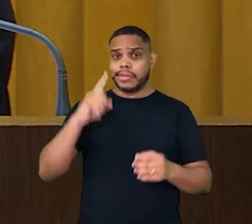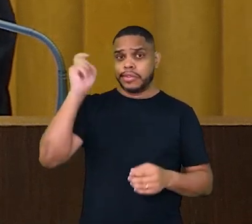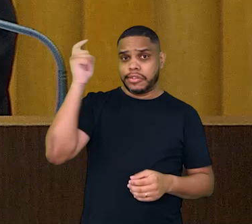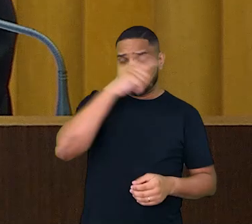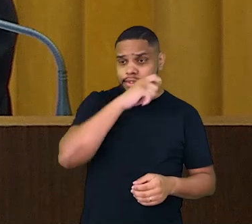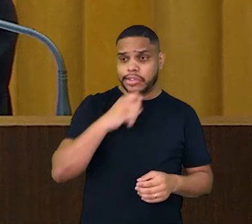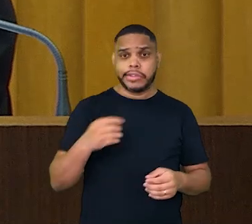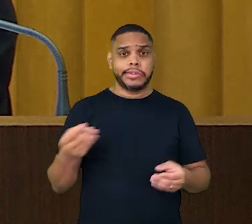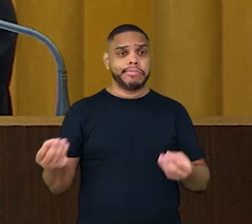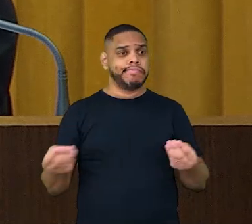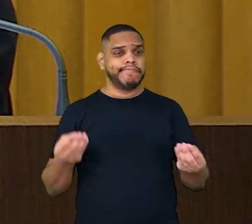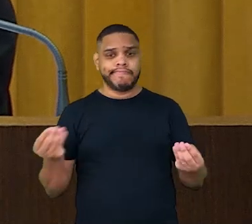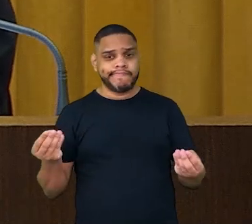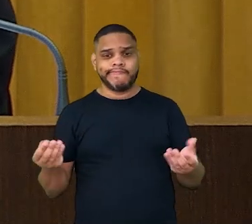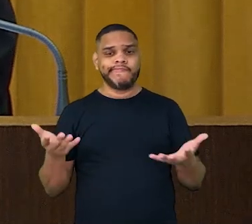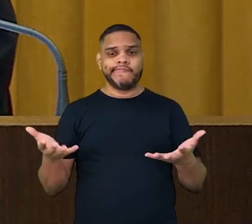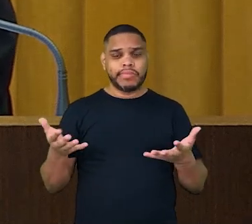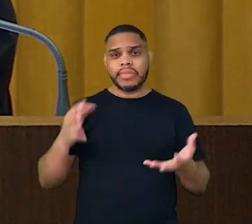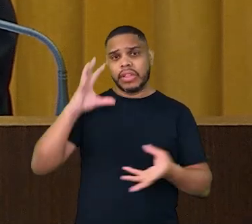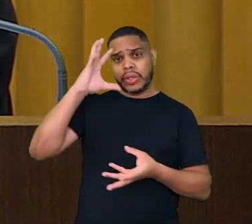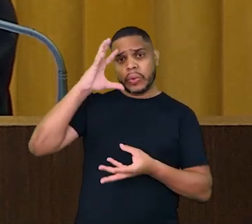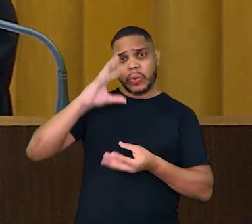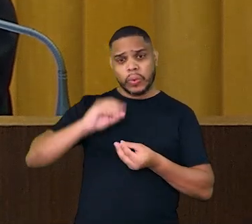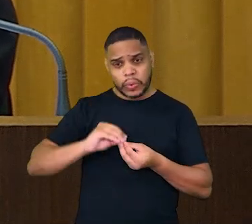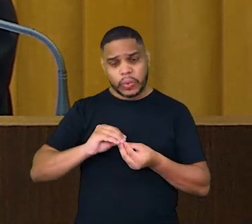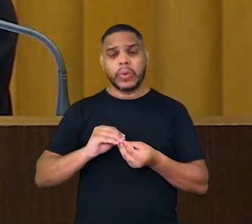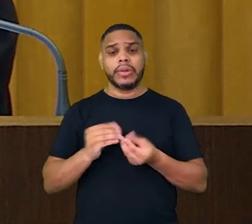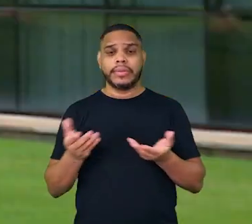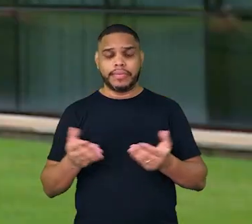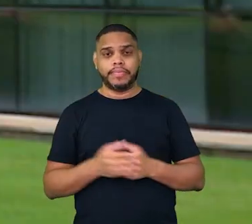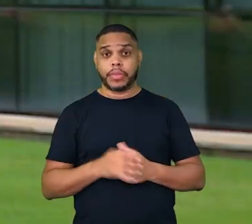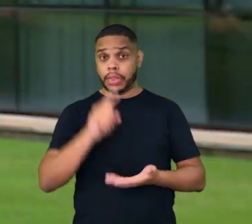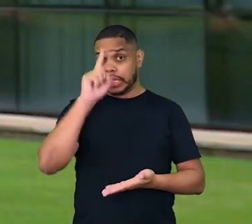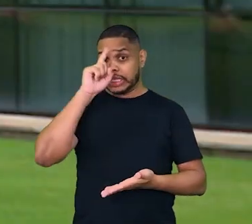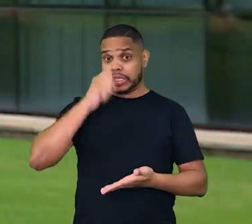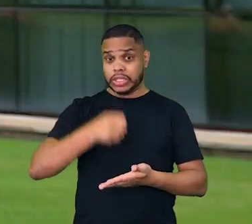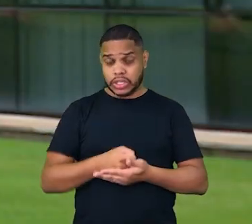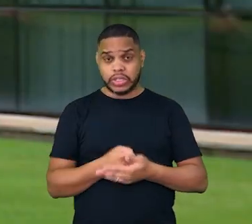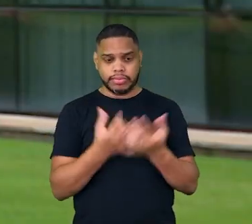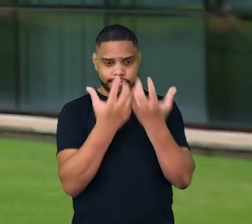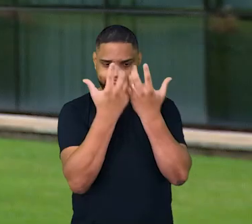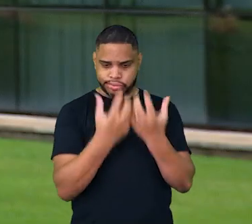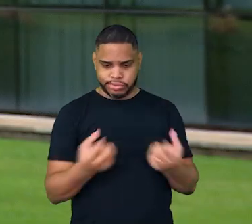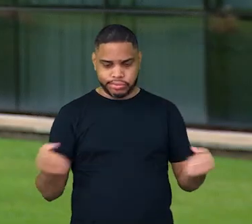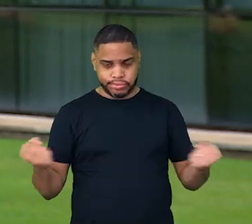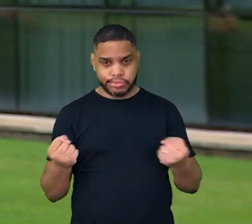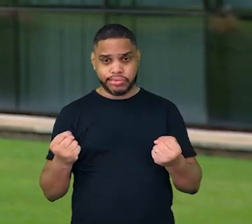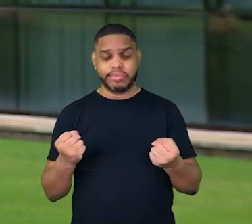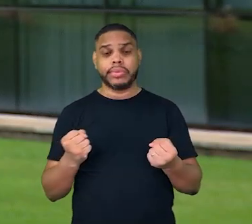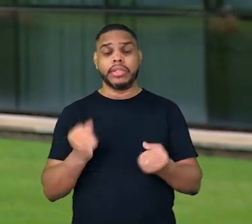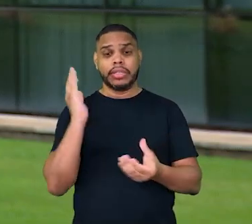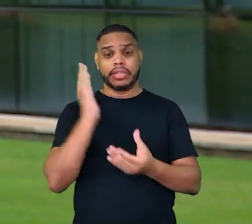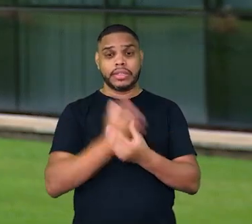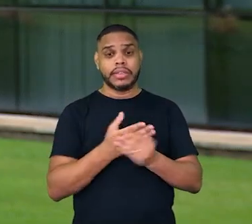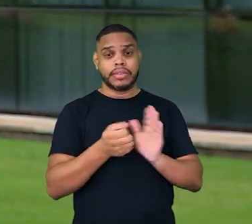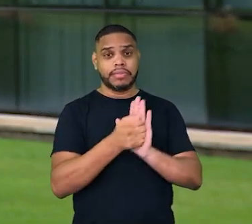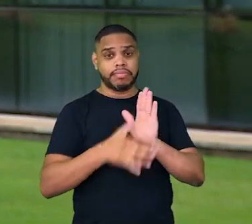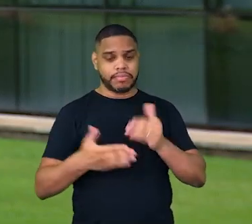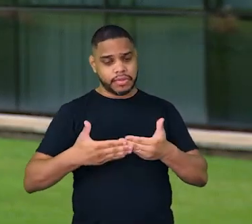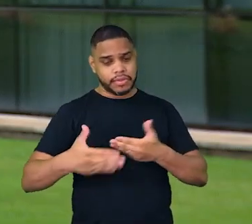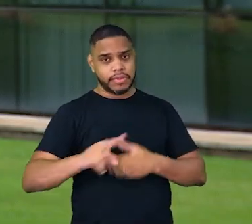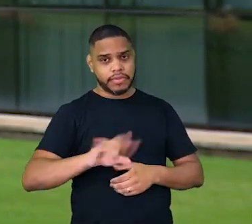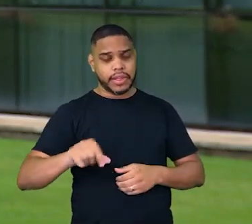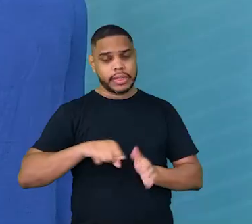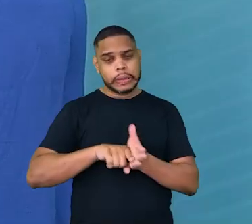muito difícil se chegar a uma conclusão contrária. A decisão foi unânime. Embargos declaratórios ainda